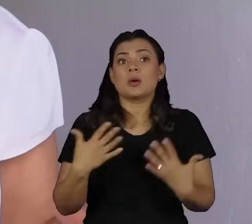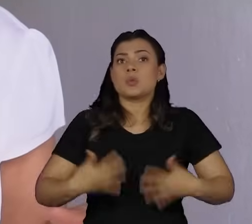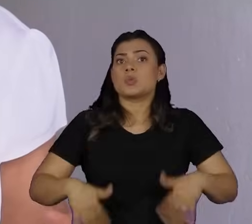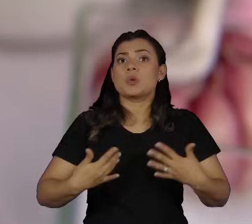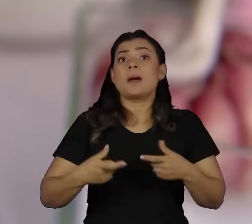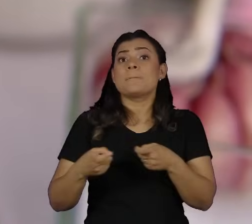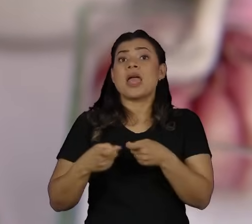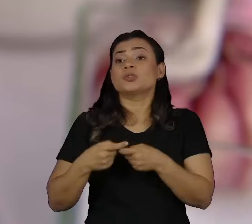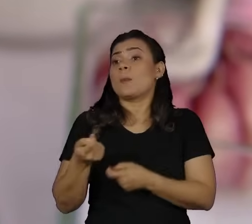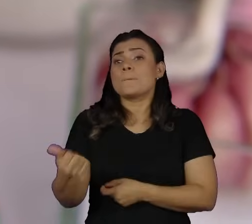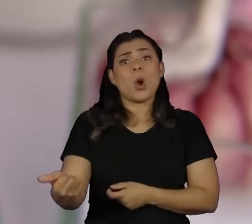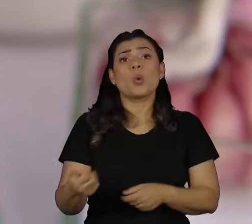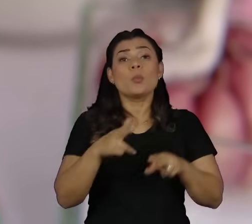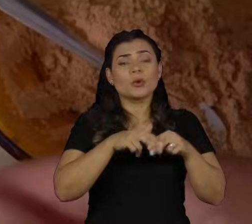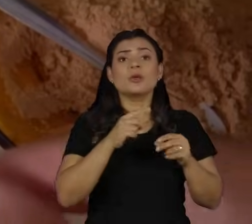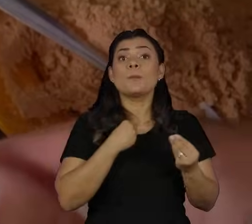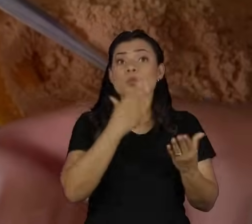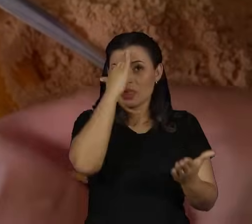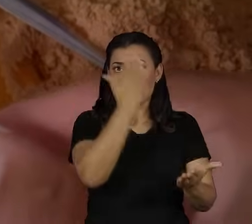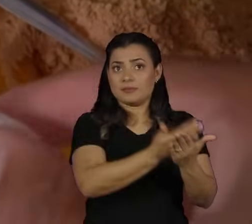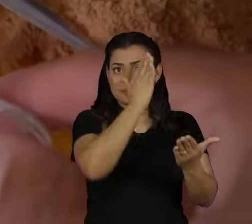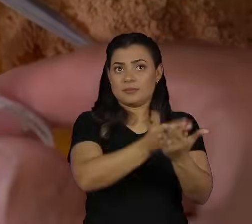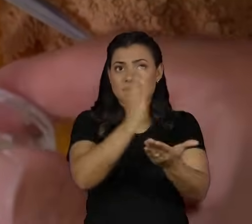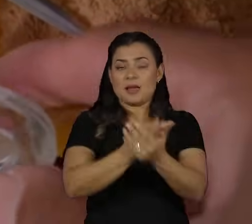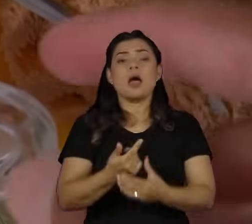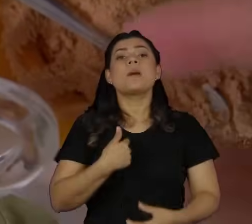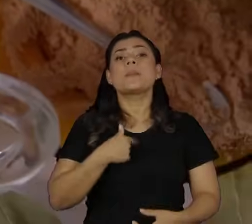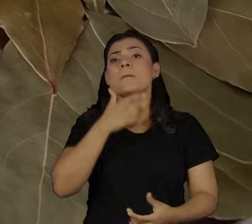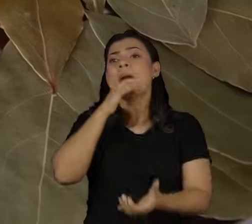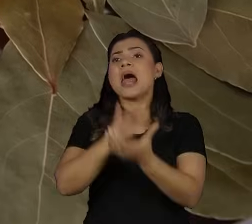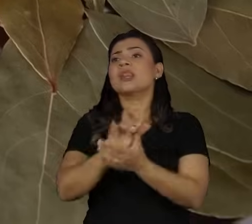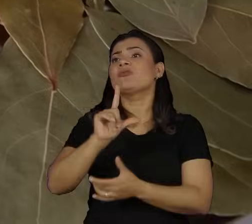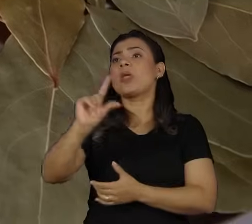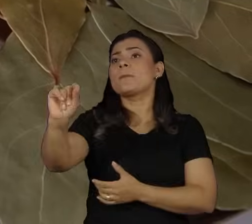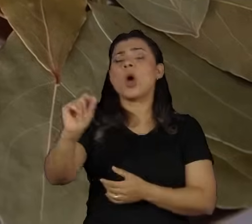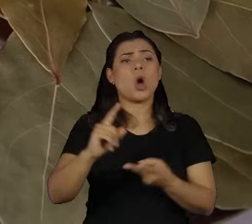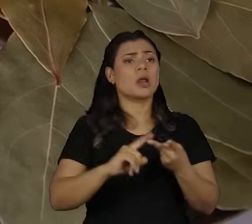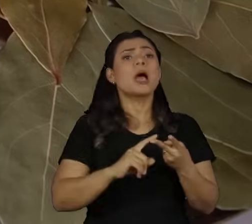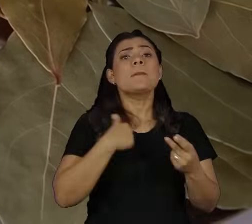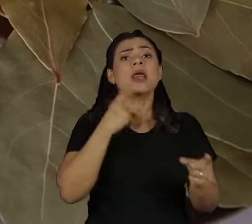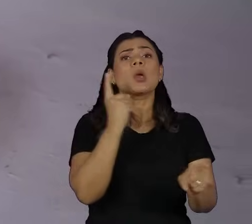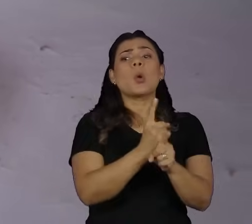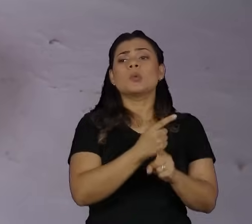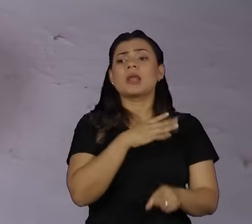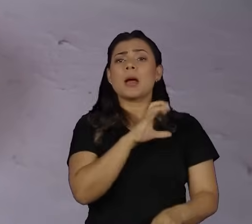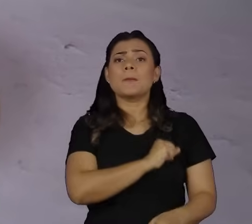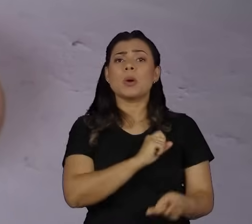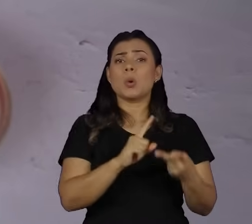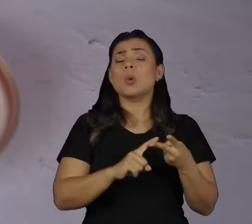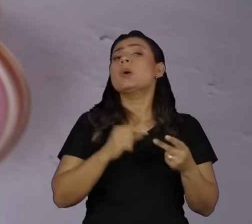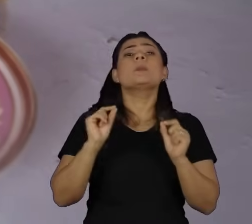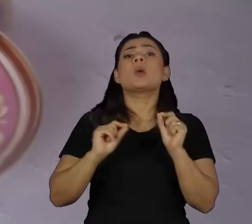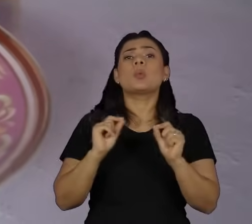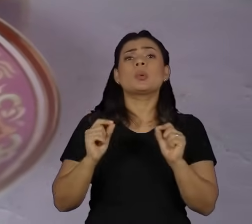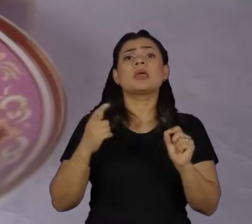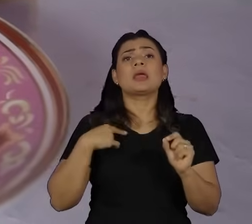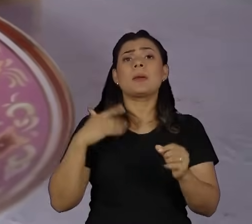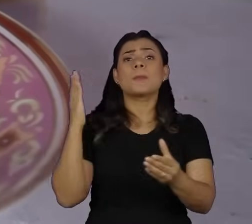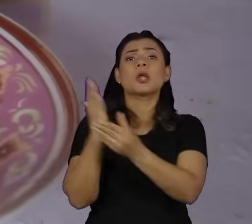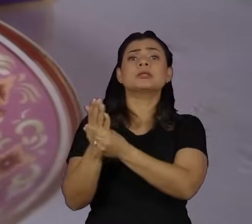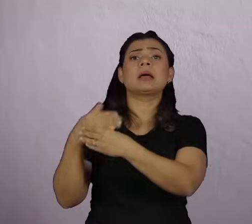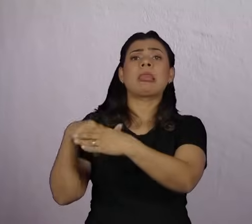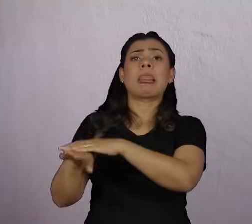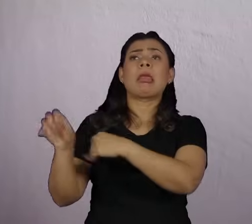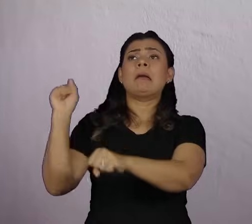muito médico. Para o amor voltar, para o marido que foi embora, para encontrar o amor, para o processo que está